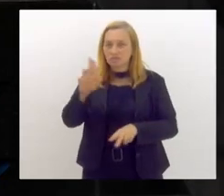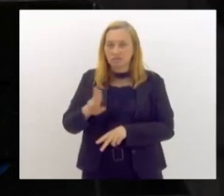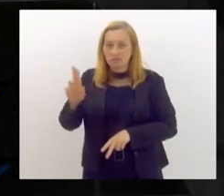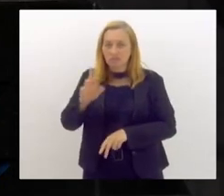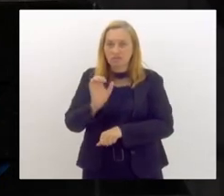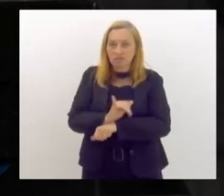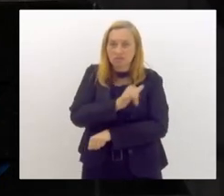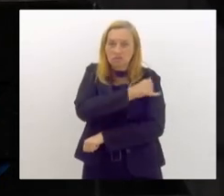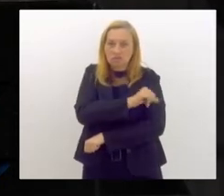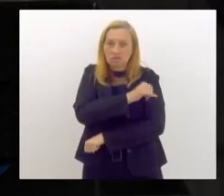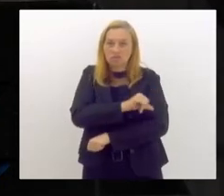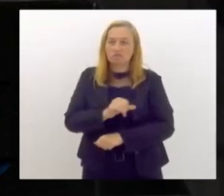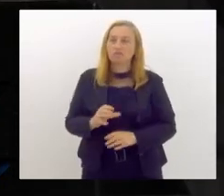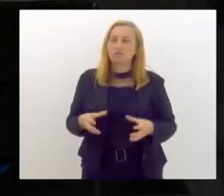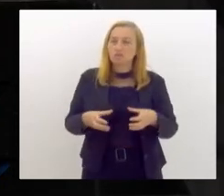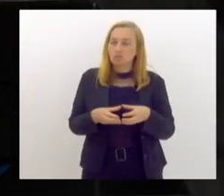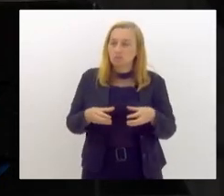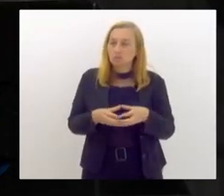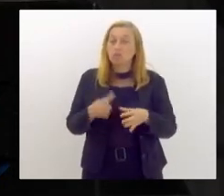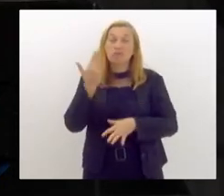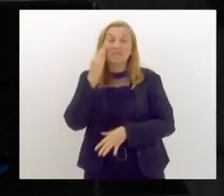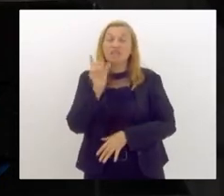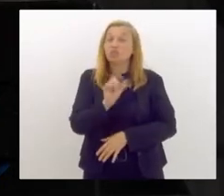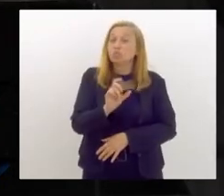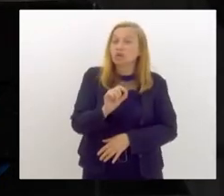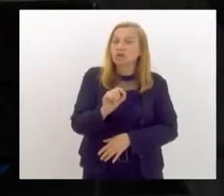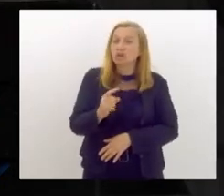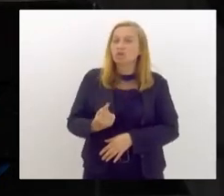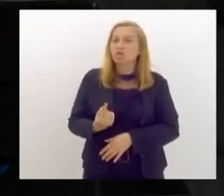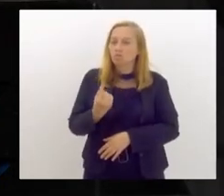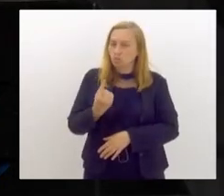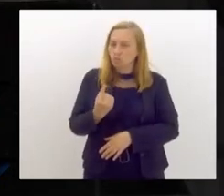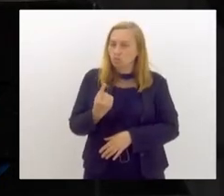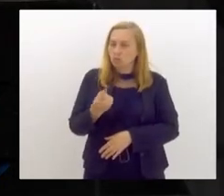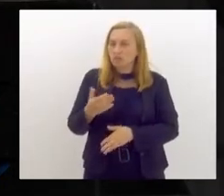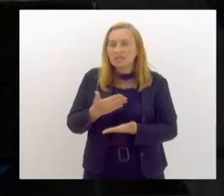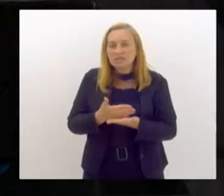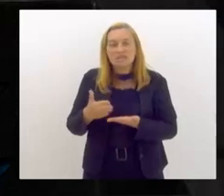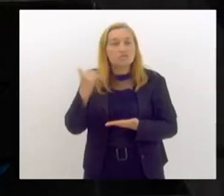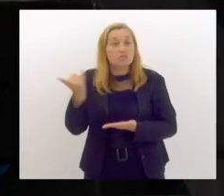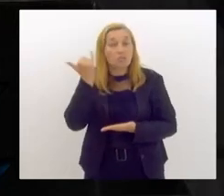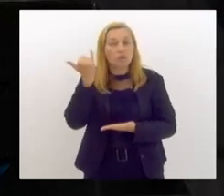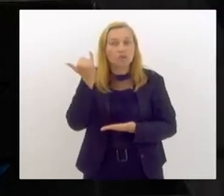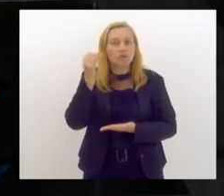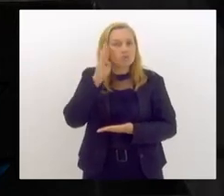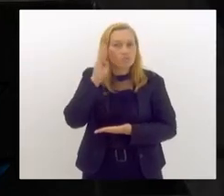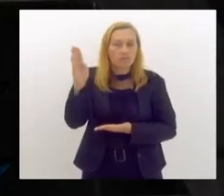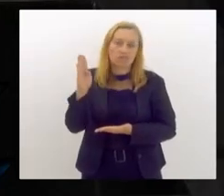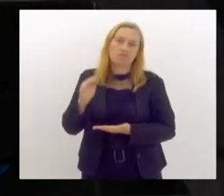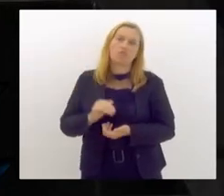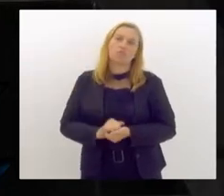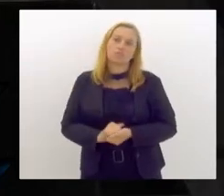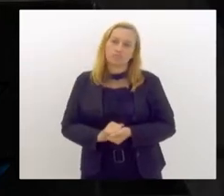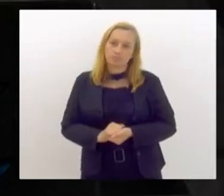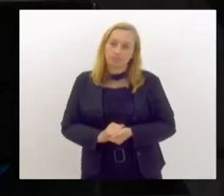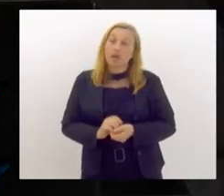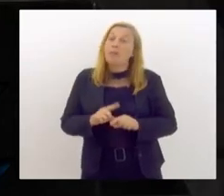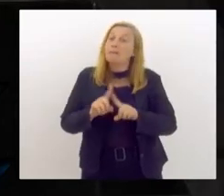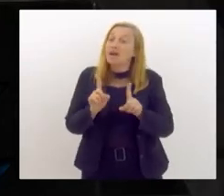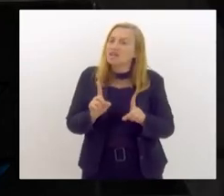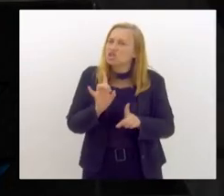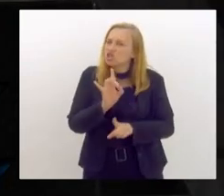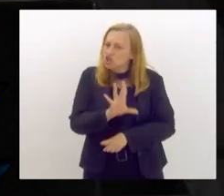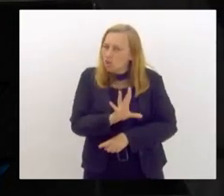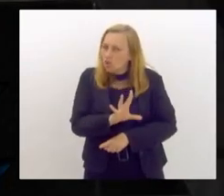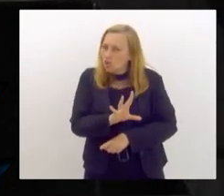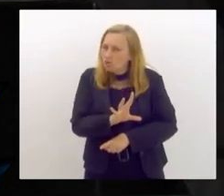do Rio de Janeiro para essa população, entendendo que esse é um dos instrumentos, um instrumento importante, fundamental. Mas,